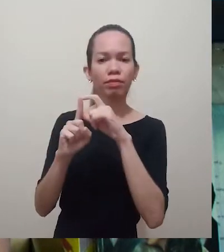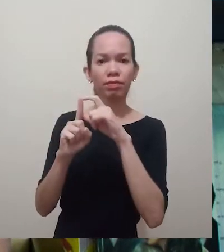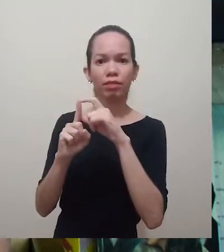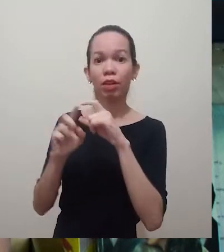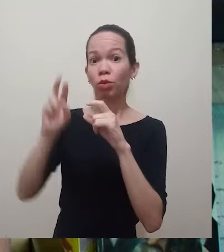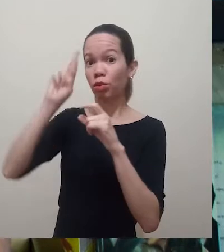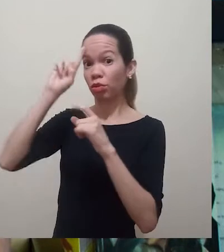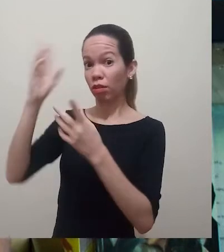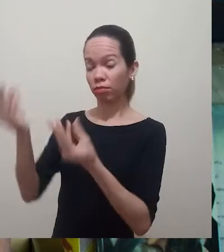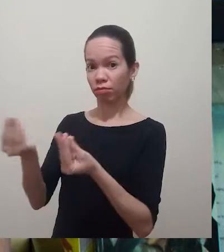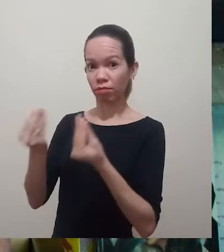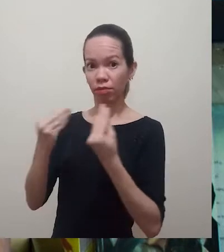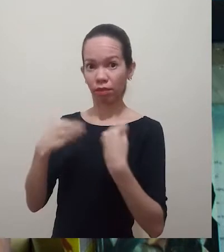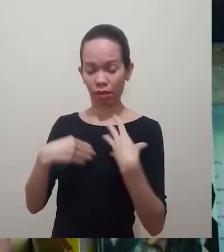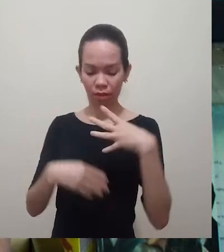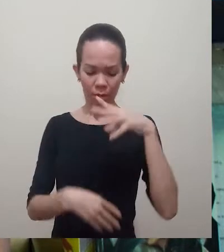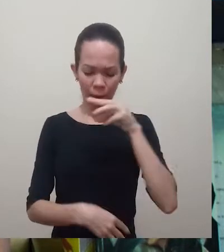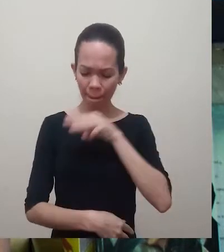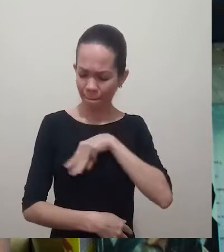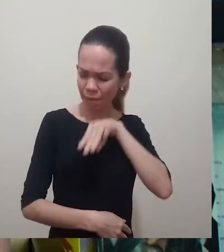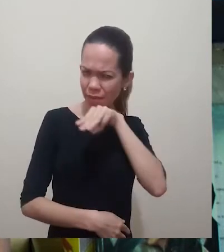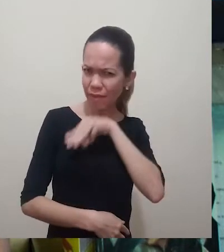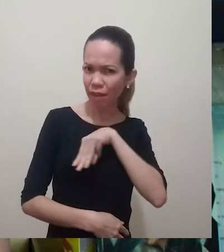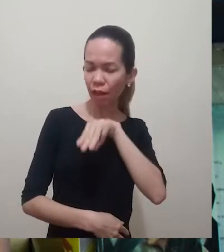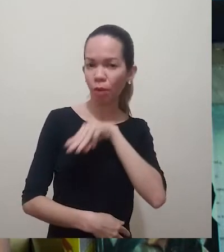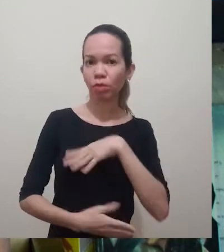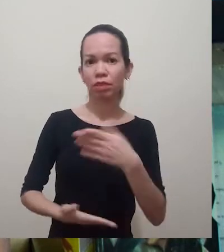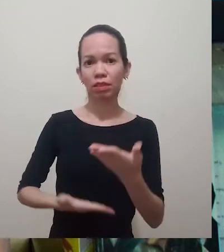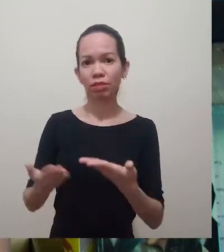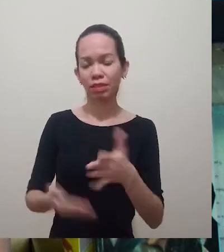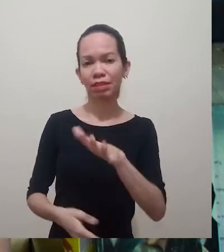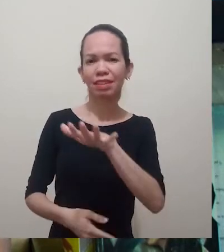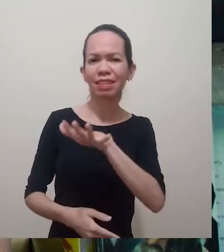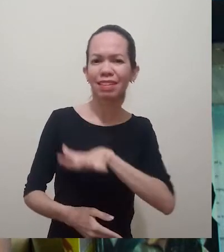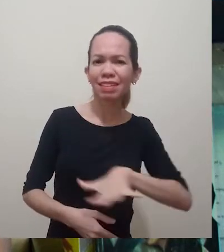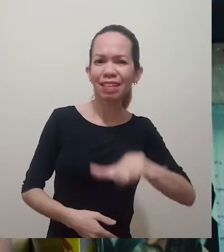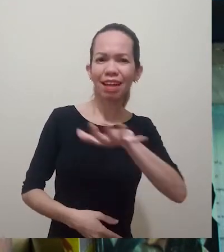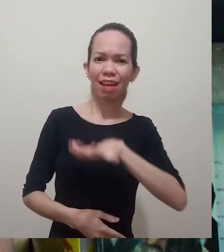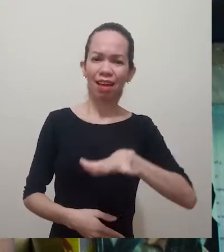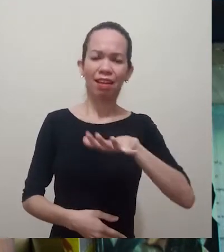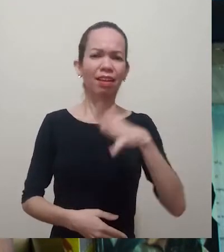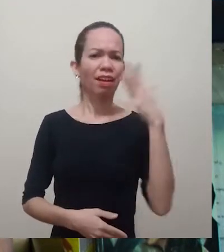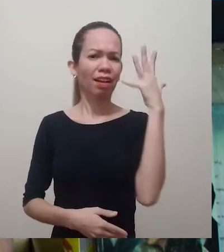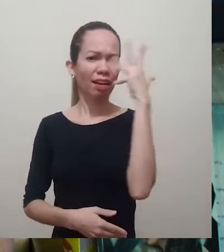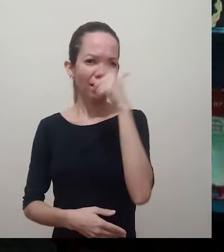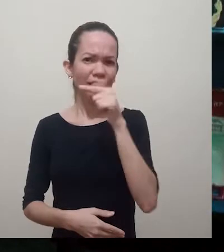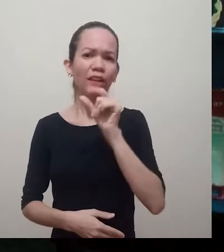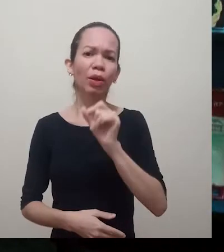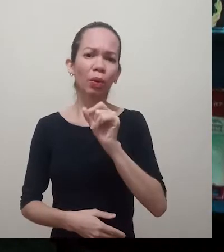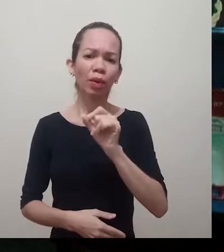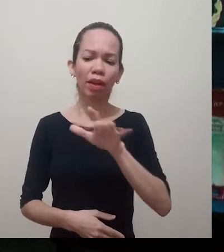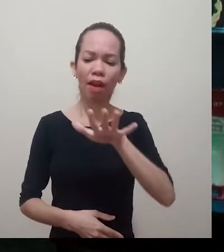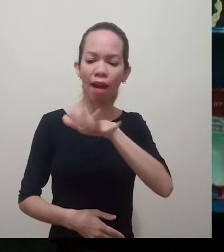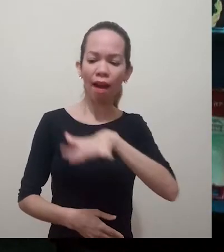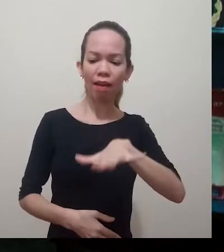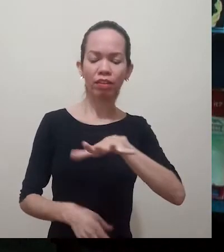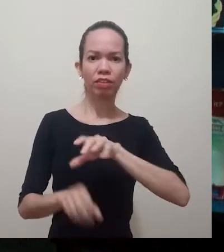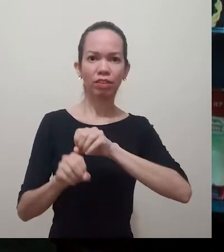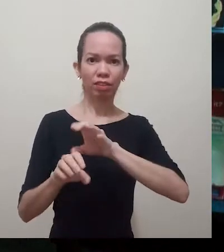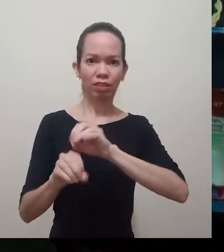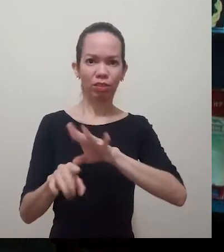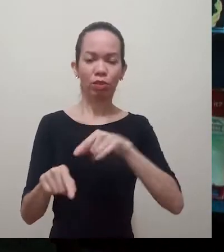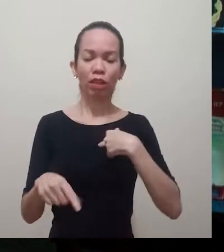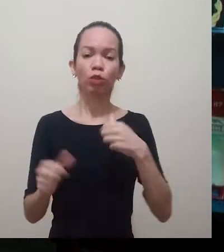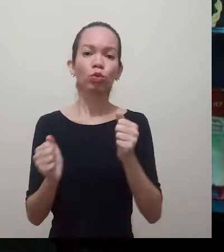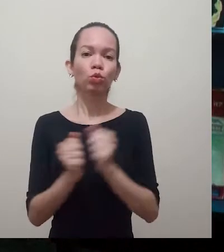incumbido de uma missão de servir o nessa área tão nobre tão linda que a área de ensino eu a minha esposa elaine